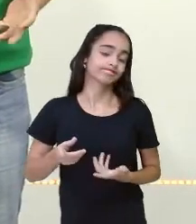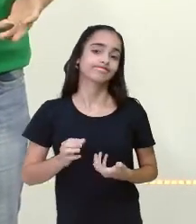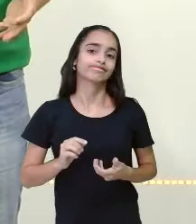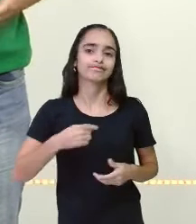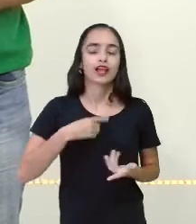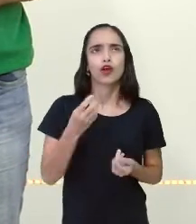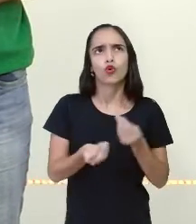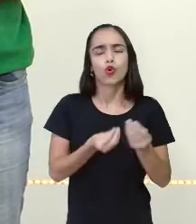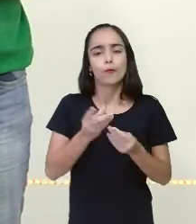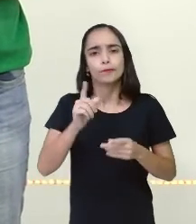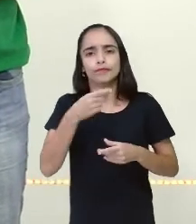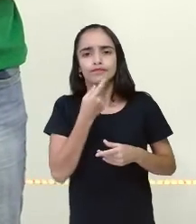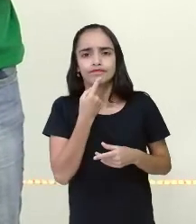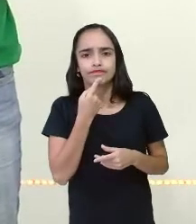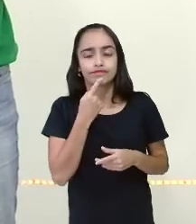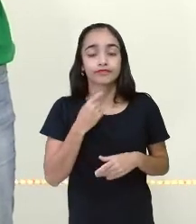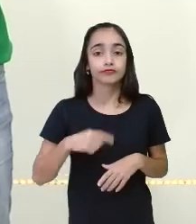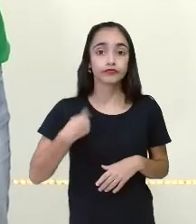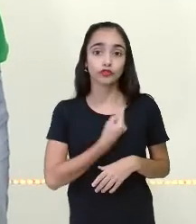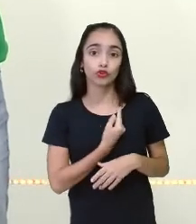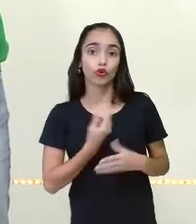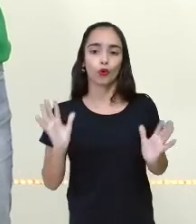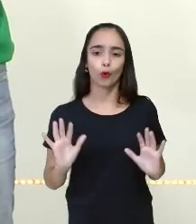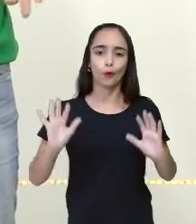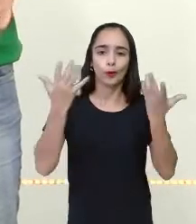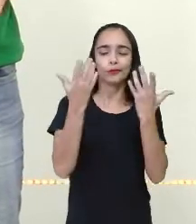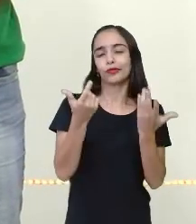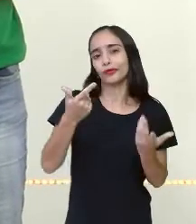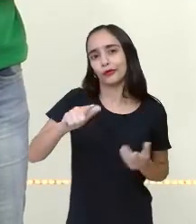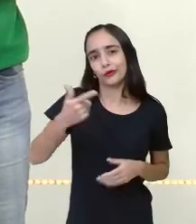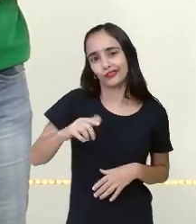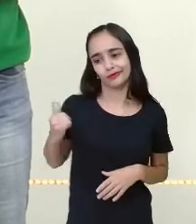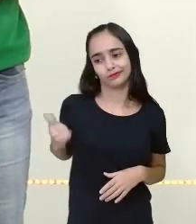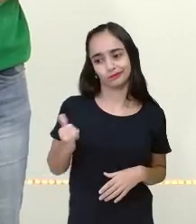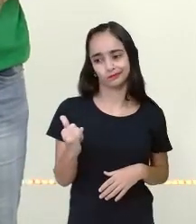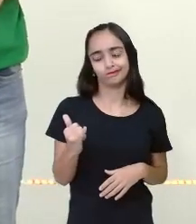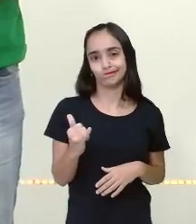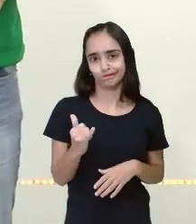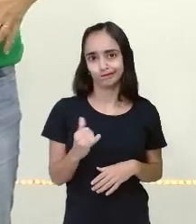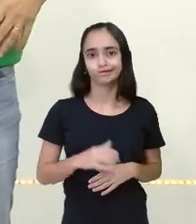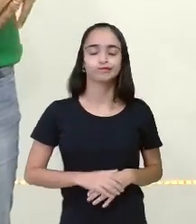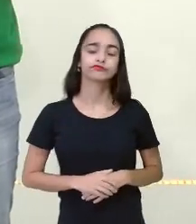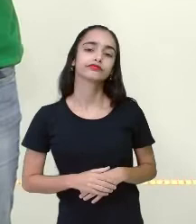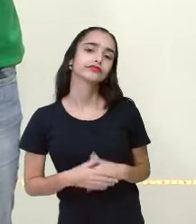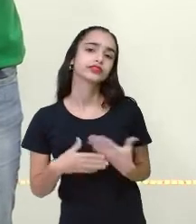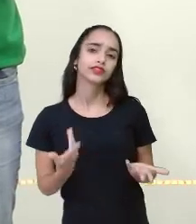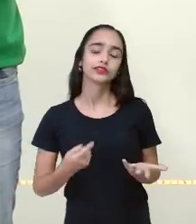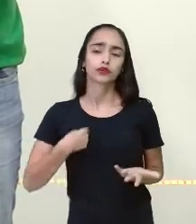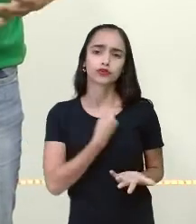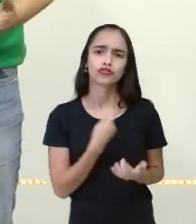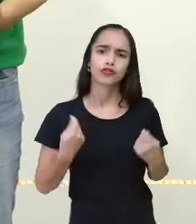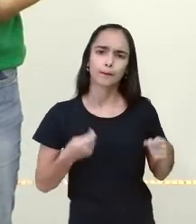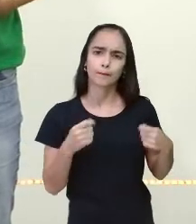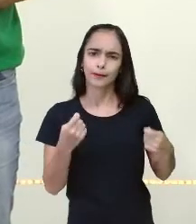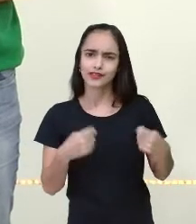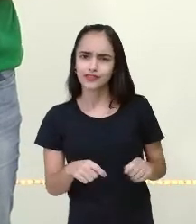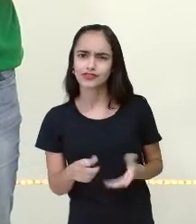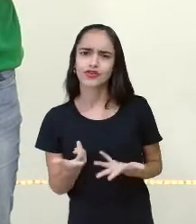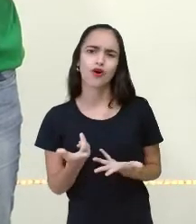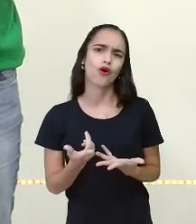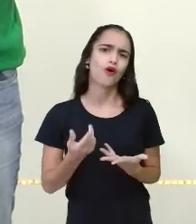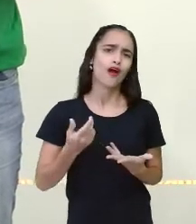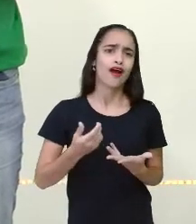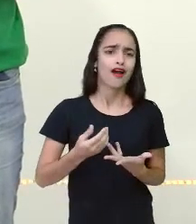era assim. Sim, no local onde eu morava não tinha energia elétrica, durante muito tempo não teve. E a gente teve que aprender a se virar assim,